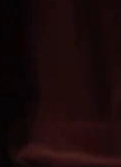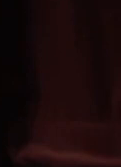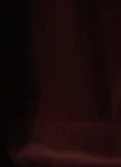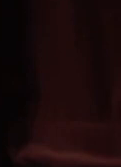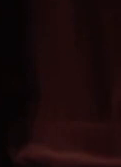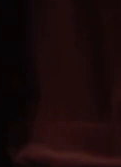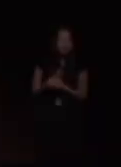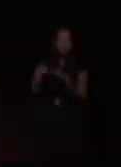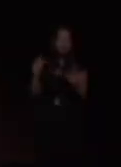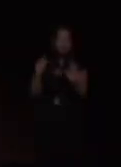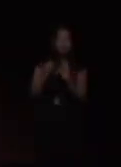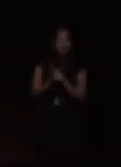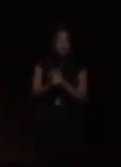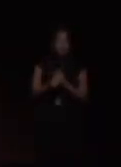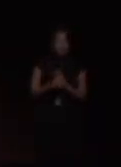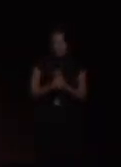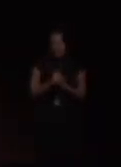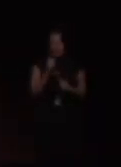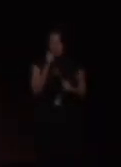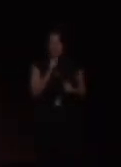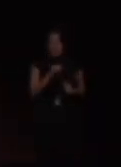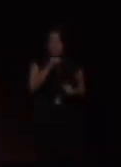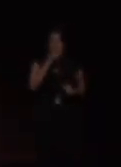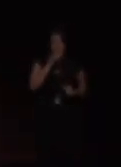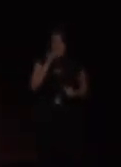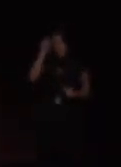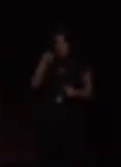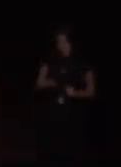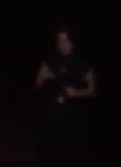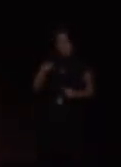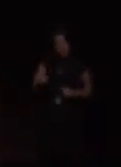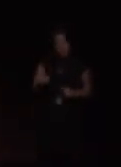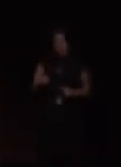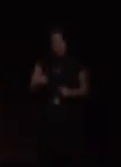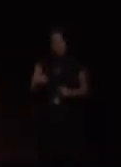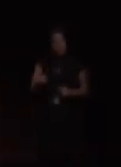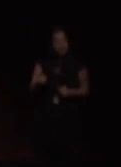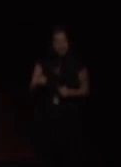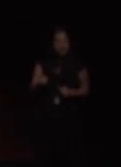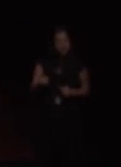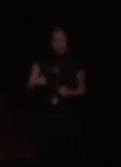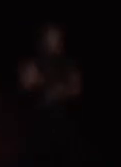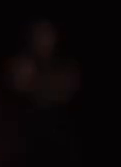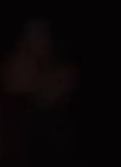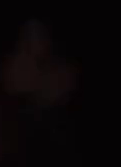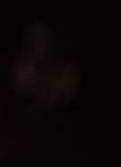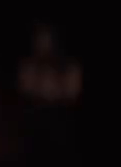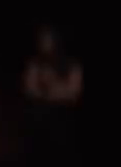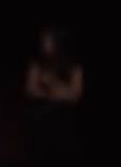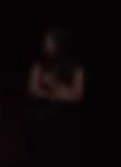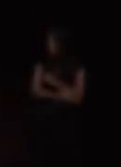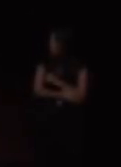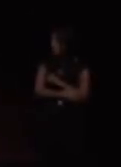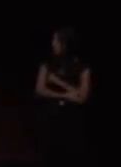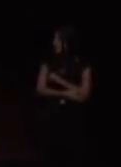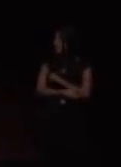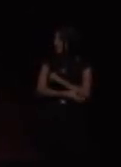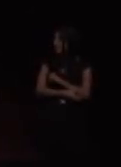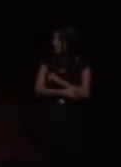Então, o que a mãe, eu acho, não a madre só, não estou falando nada,